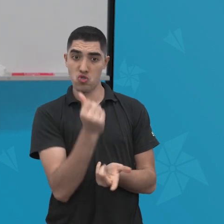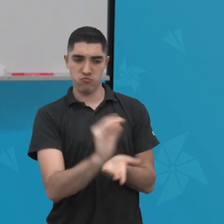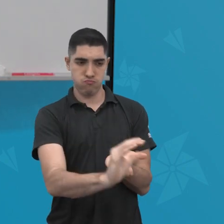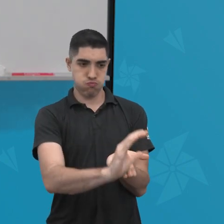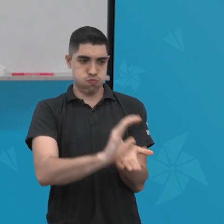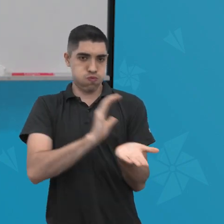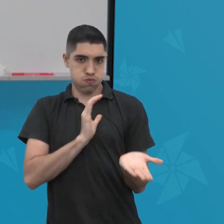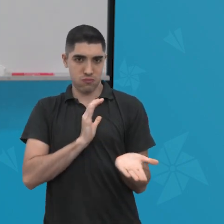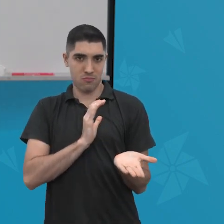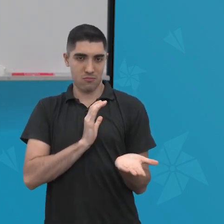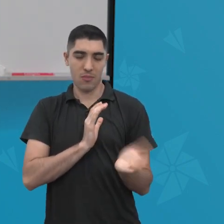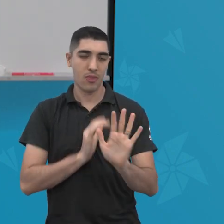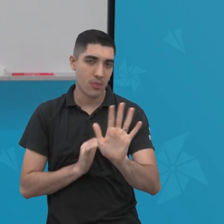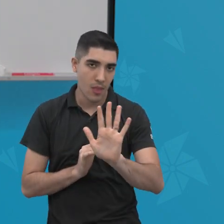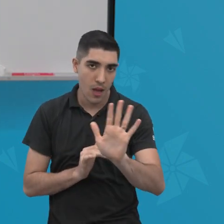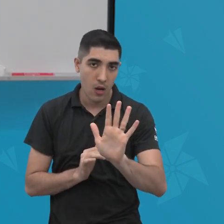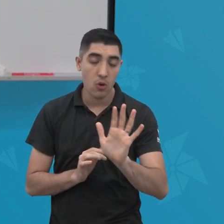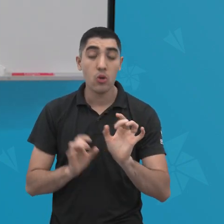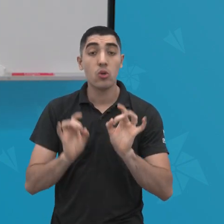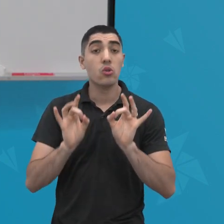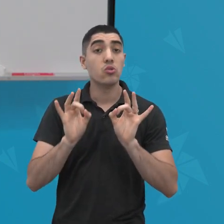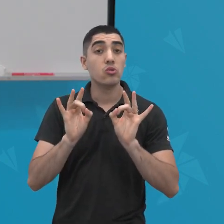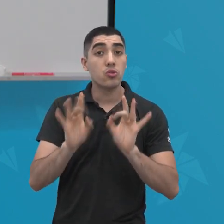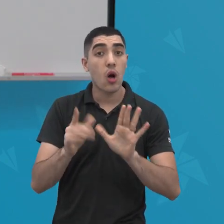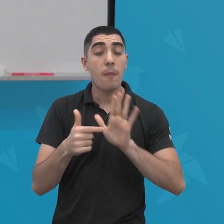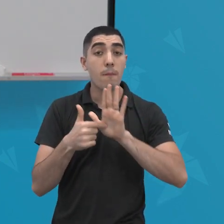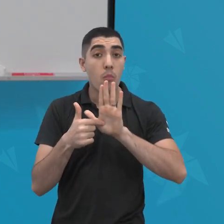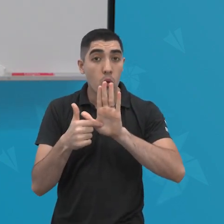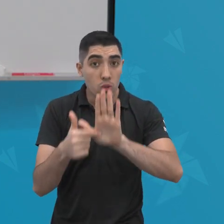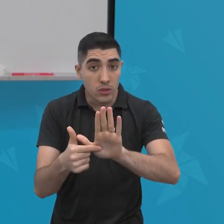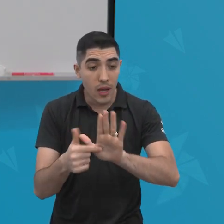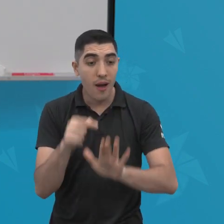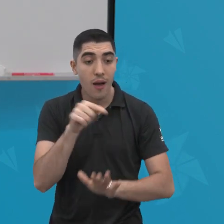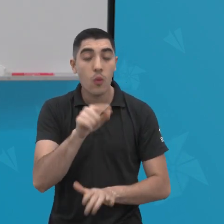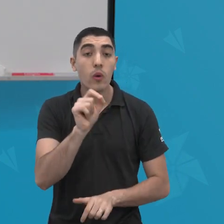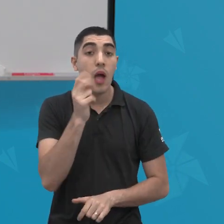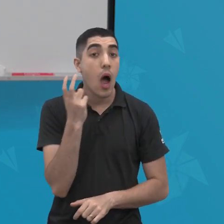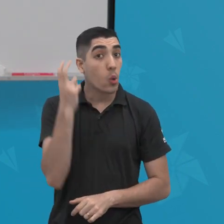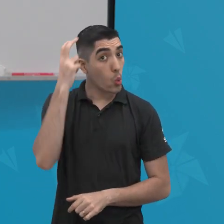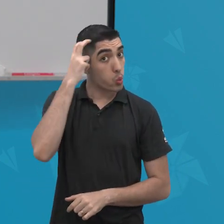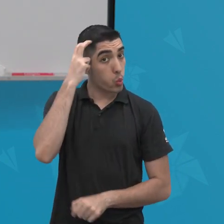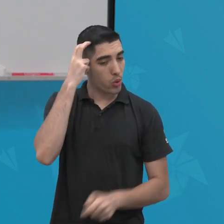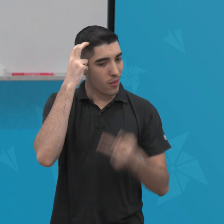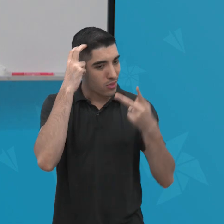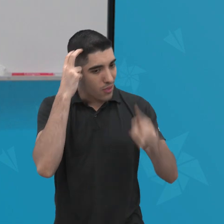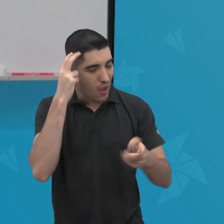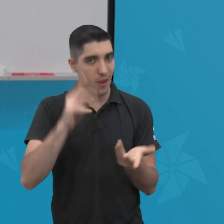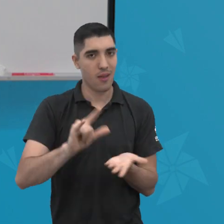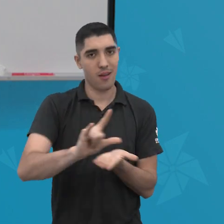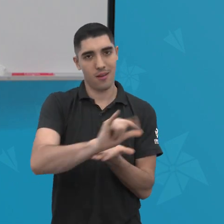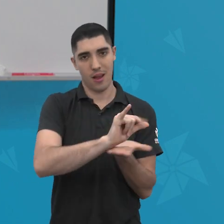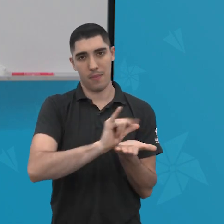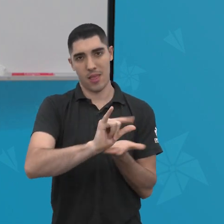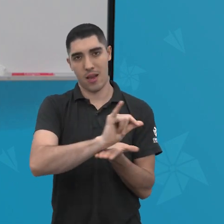né, mas é um elemento de ordem cultural, e essa diferença ela é